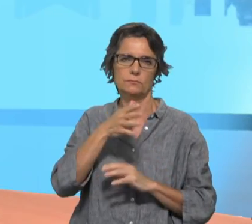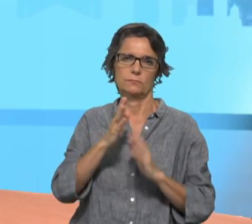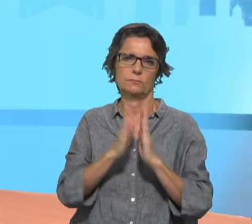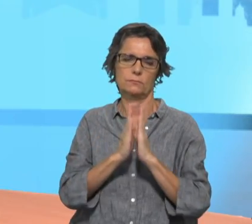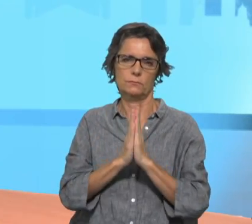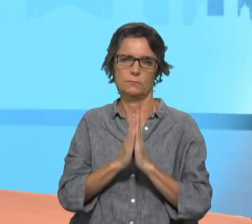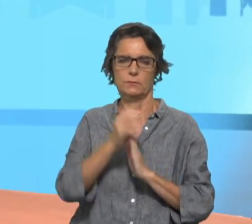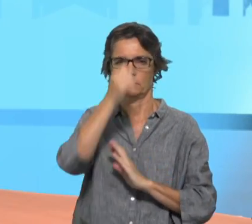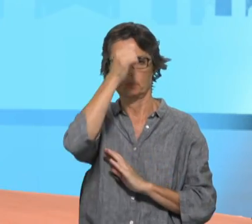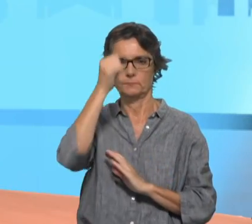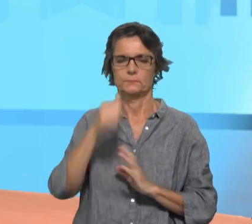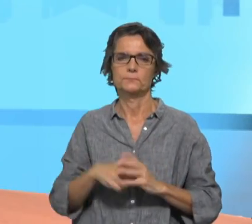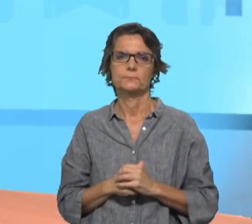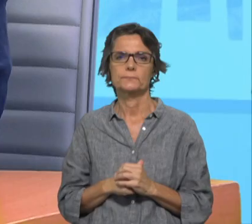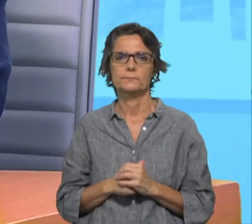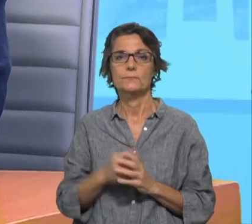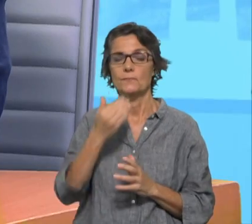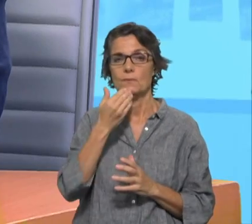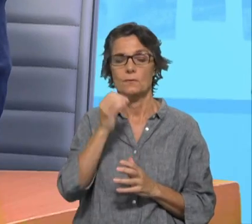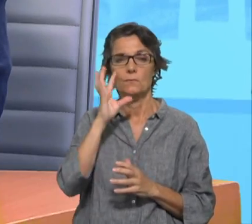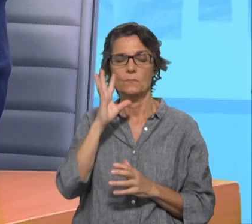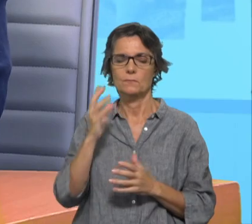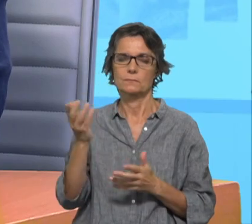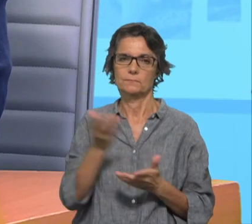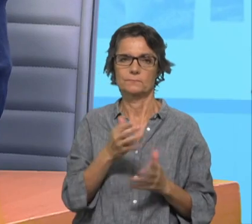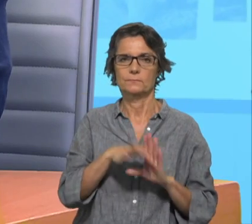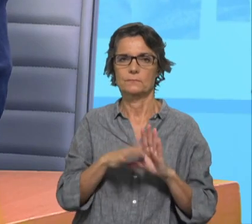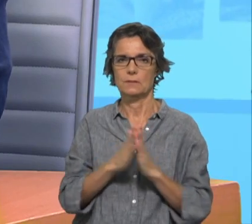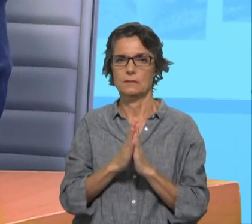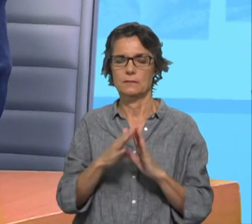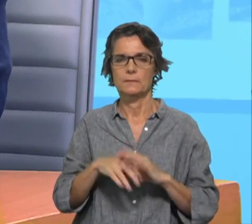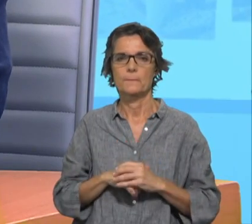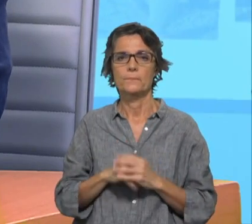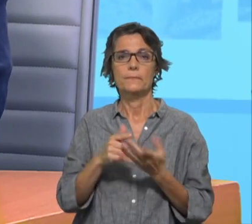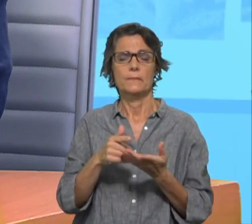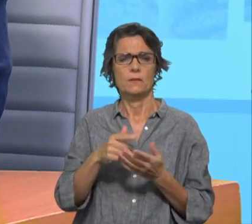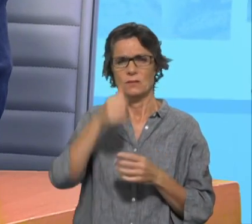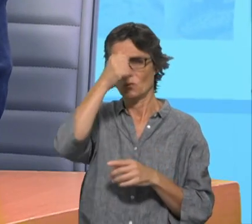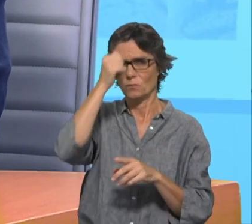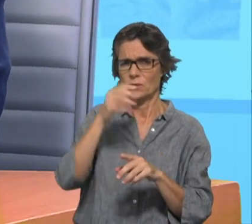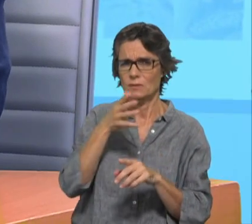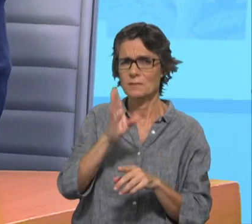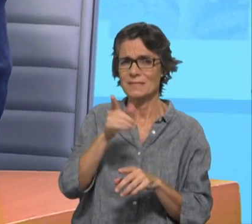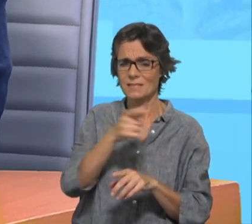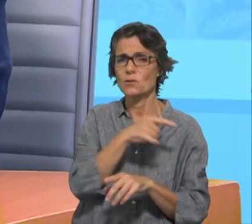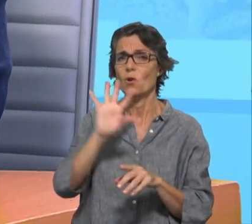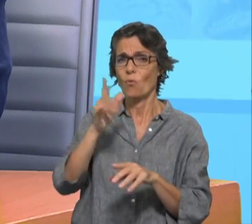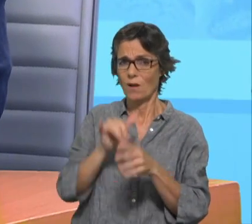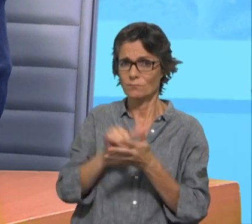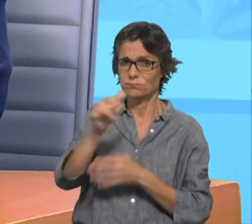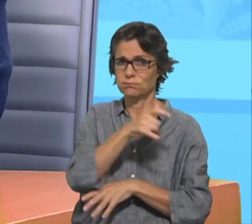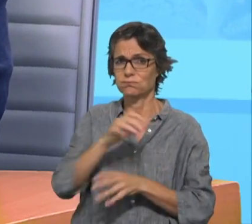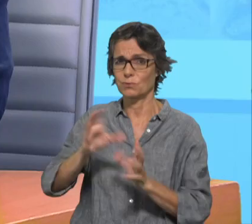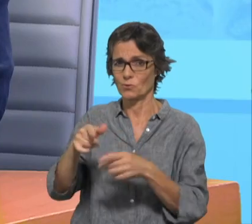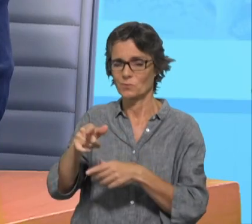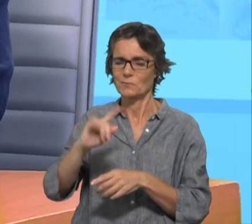tarde. Obrigado por estar no programa Eclésia. Eu comecei por referir que inicia o Congresso este domingo, mas é o dia em que parte a delegação de Portugal. Exatamente. Inicia